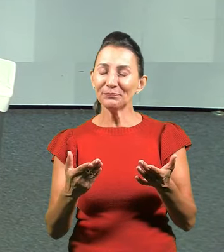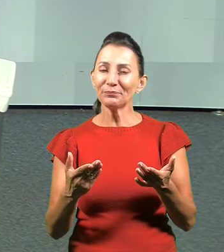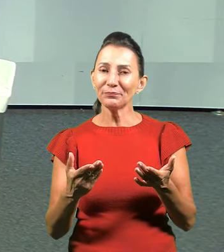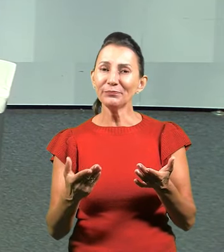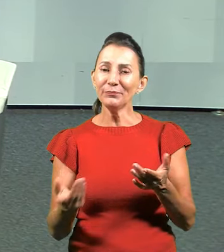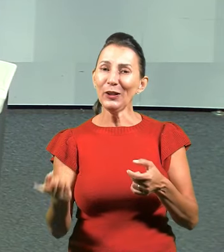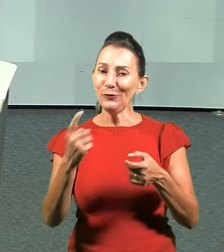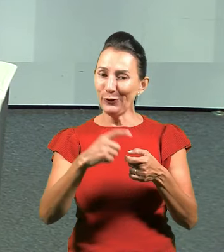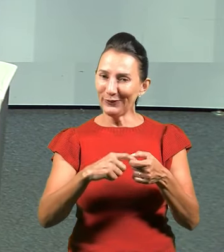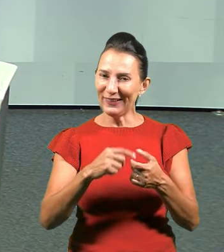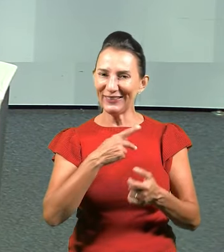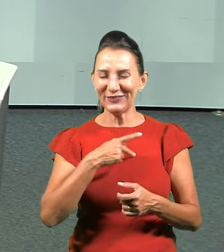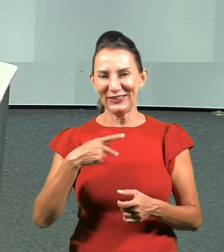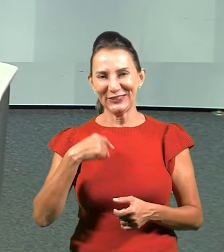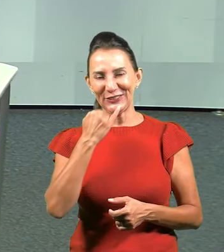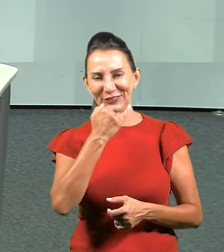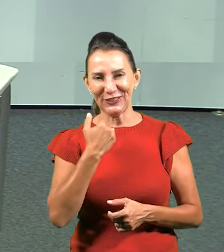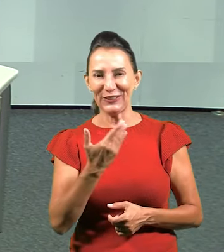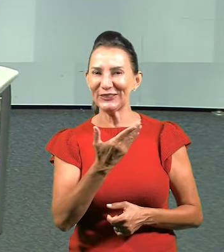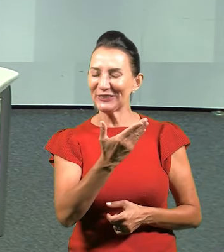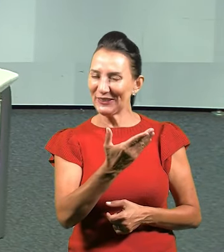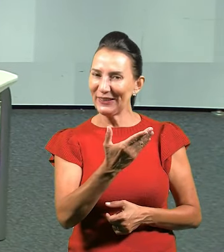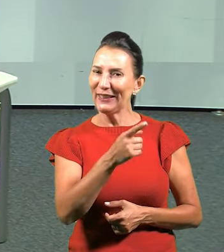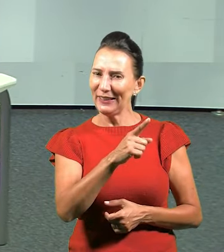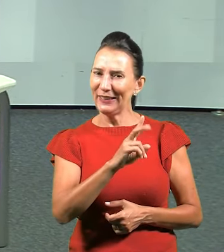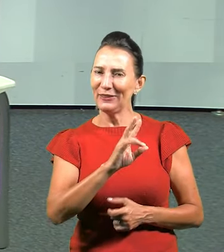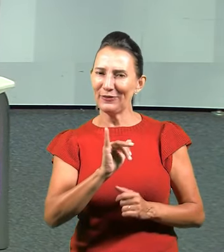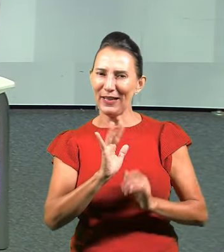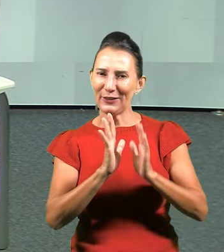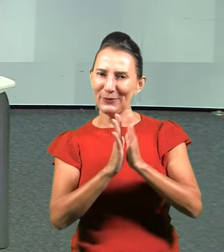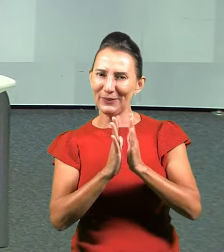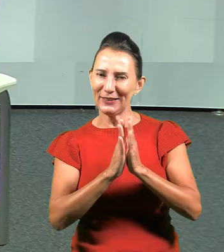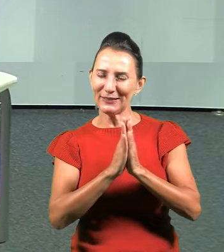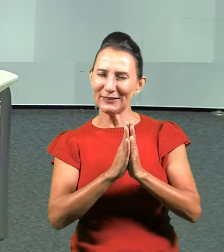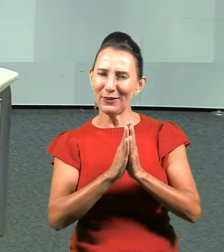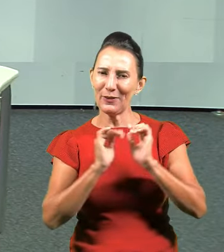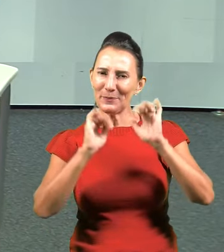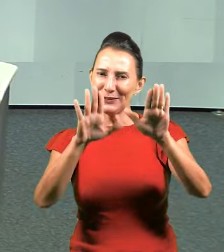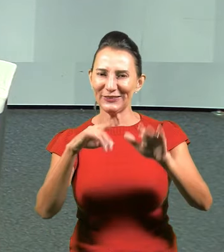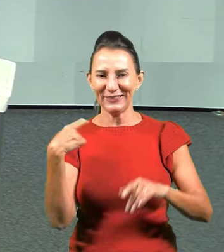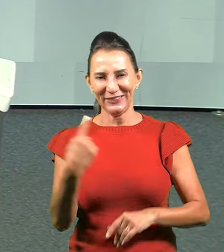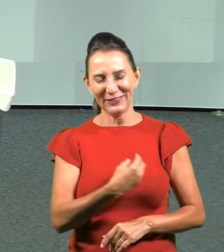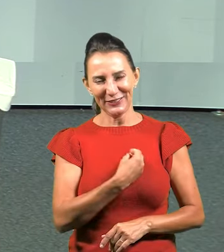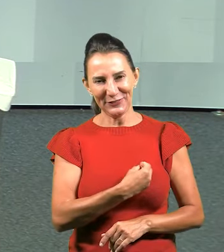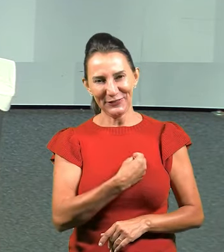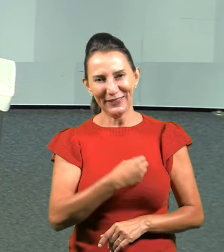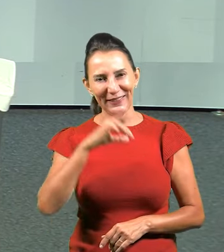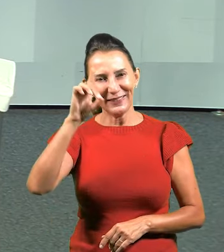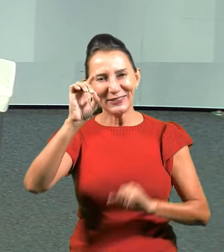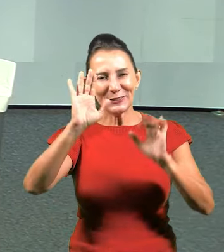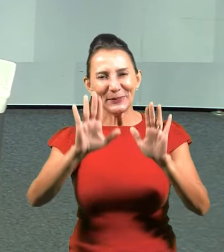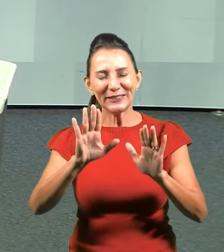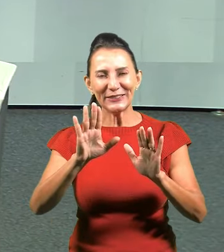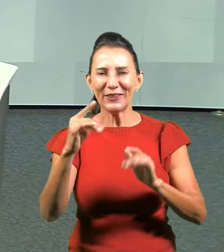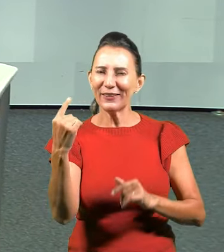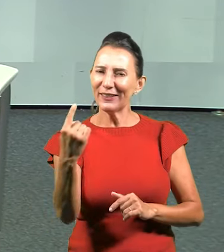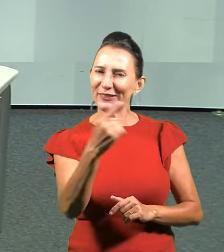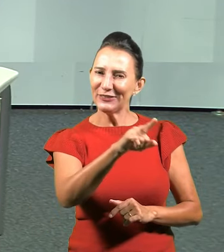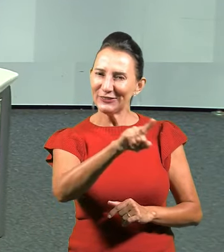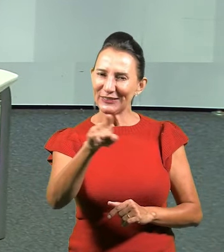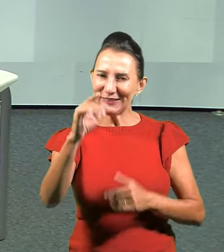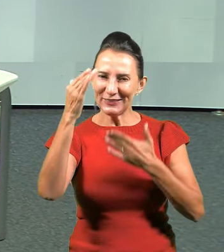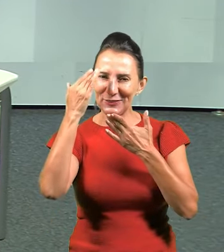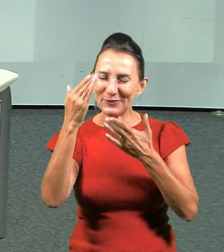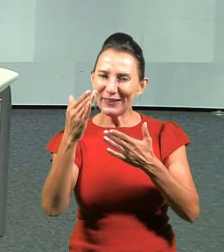deixar a palavra com o nosso pastor Jorge Linhares. Ele vai fazer uma oração pelas nossas vidas. E Deus abençoe cada um de